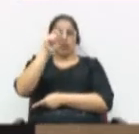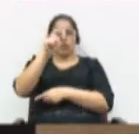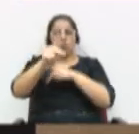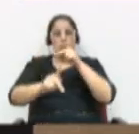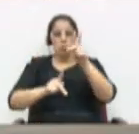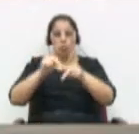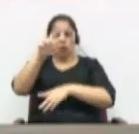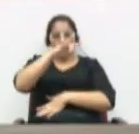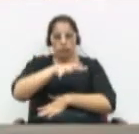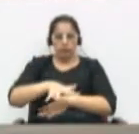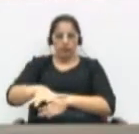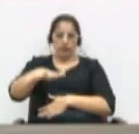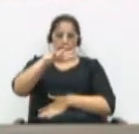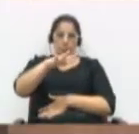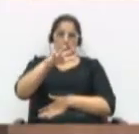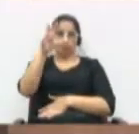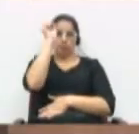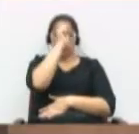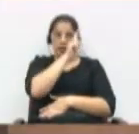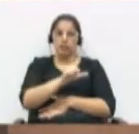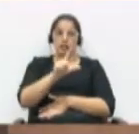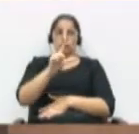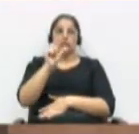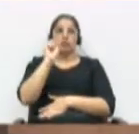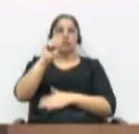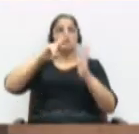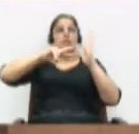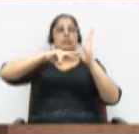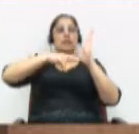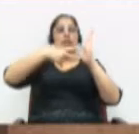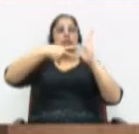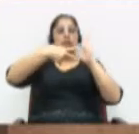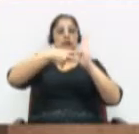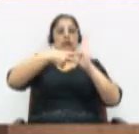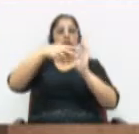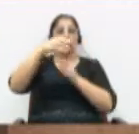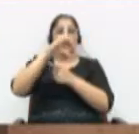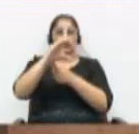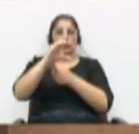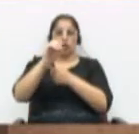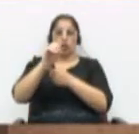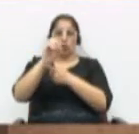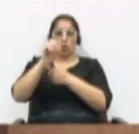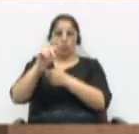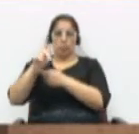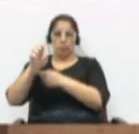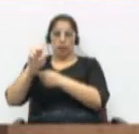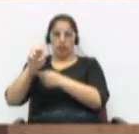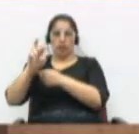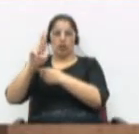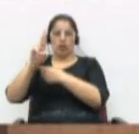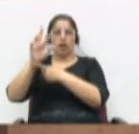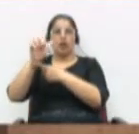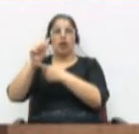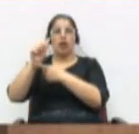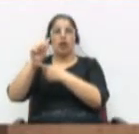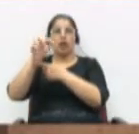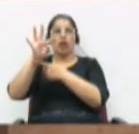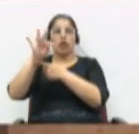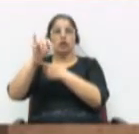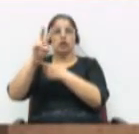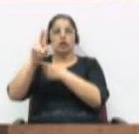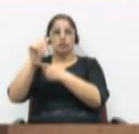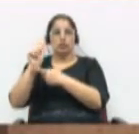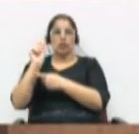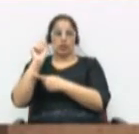Limeira. E a função de uma cooperativa é desafogar da máquina pública esta questão da